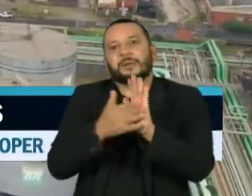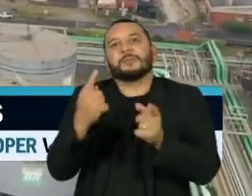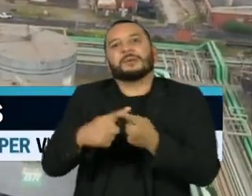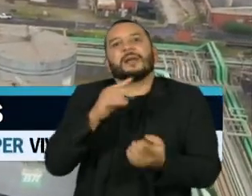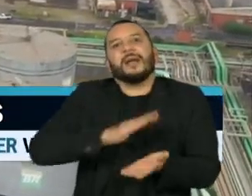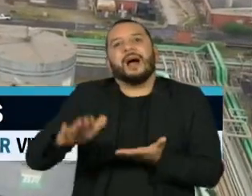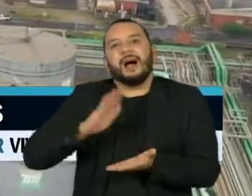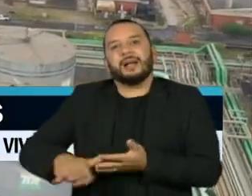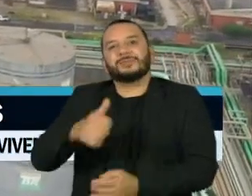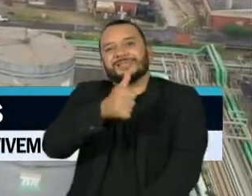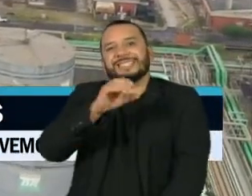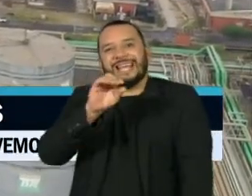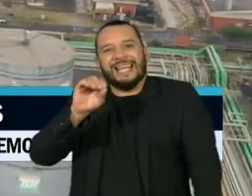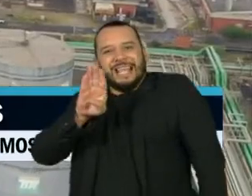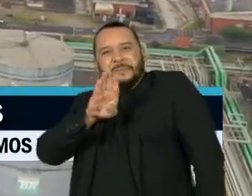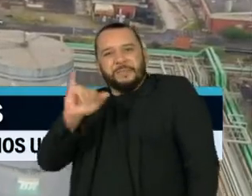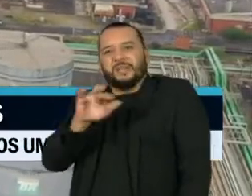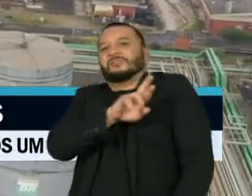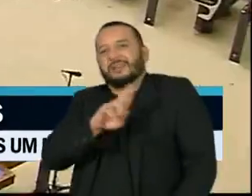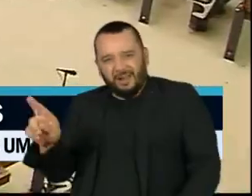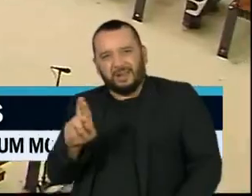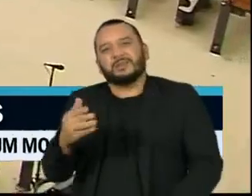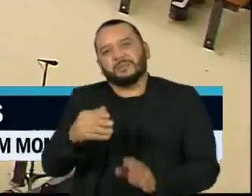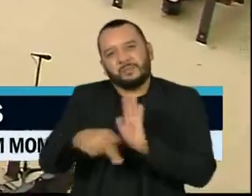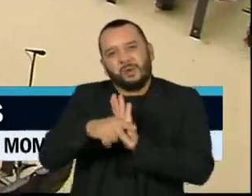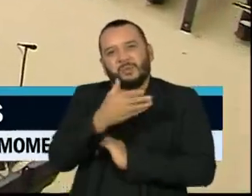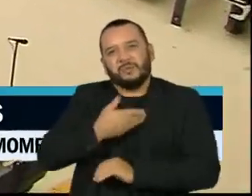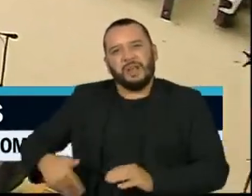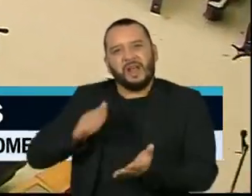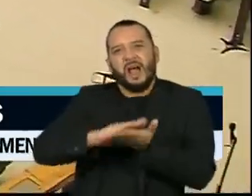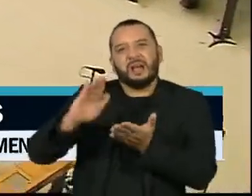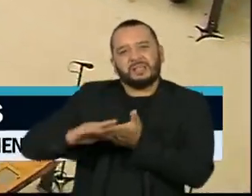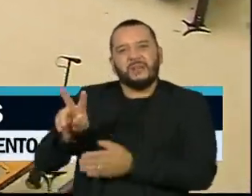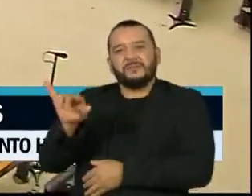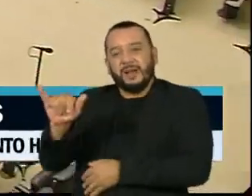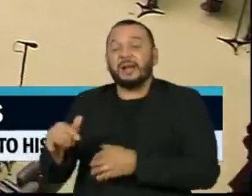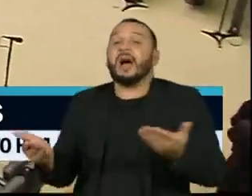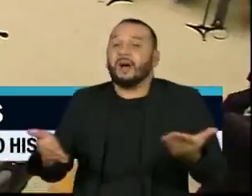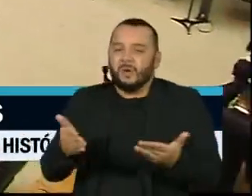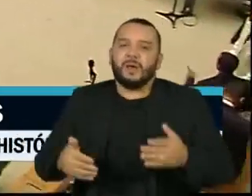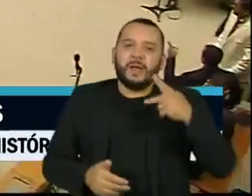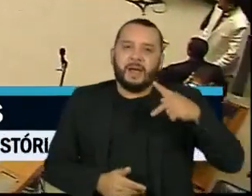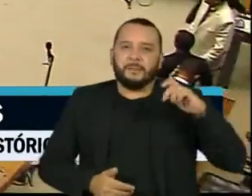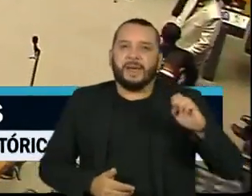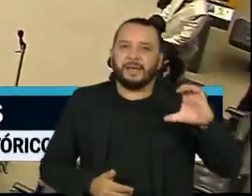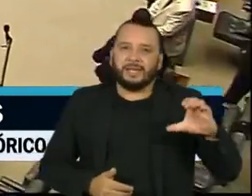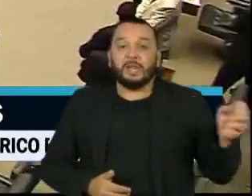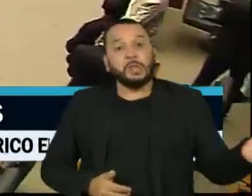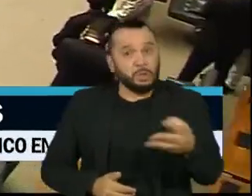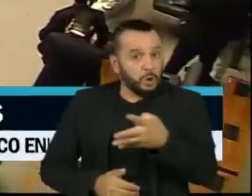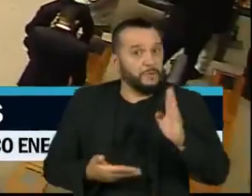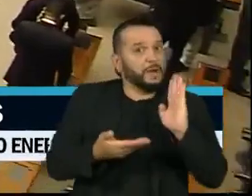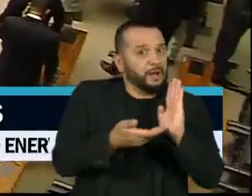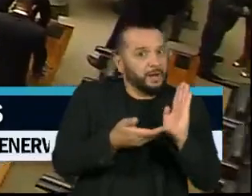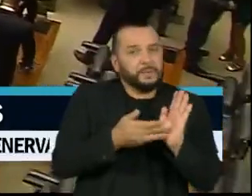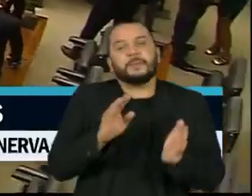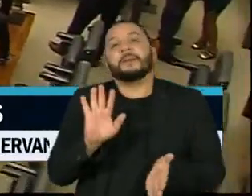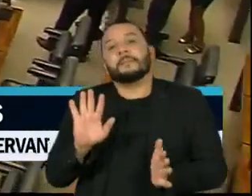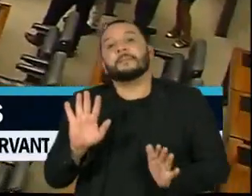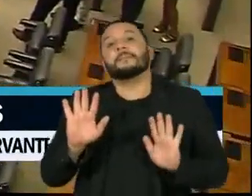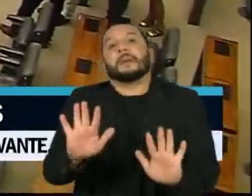100 bilhões de reais aos cofres públicos. Já a outra PEC surgiu na Câmara, mas ainda não tem as